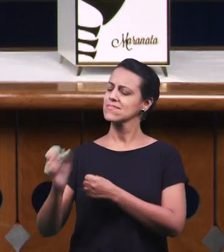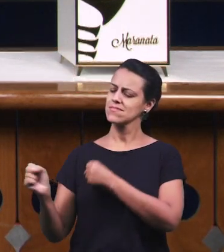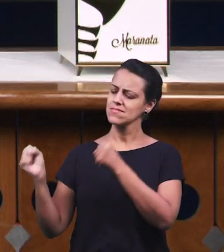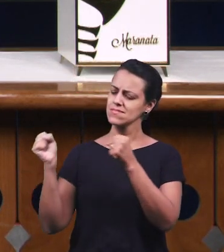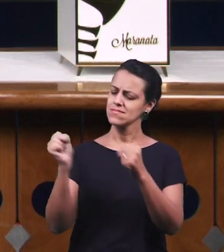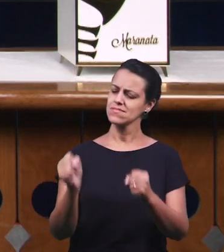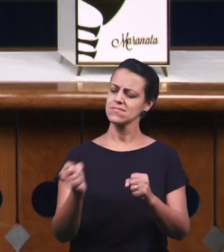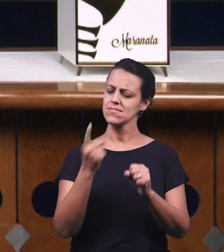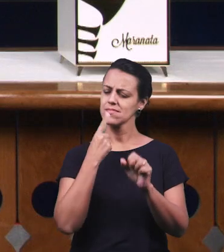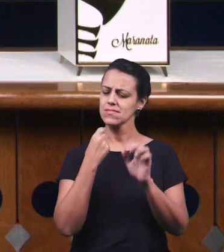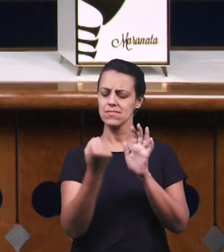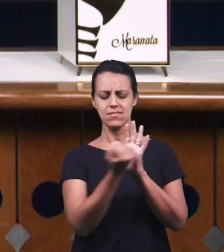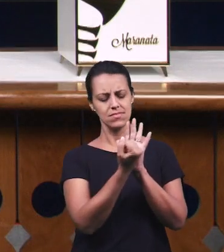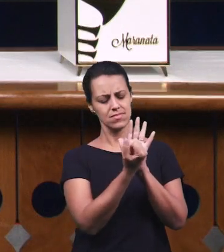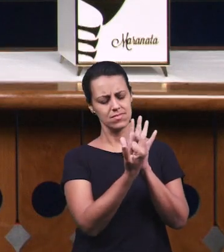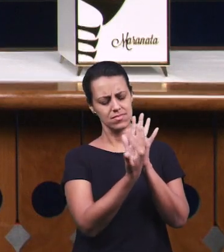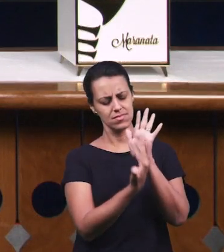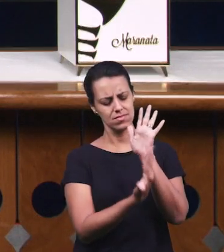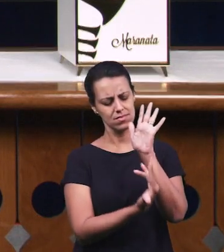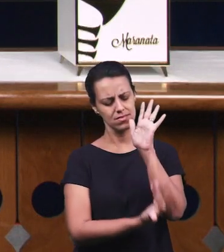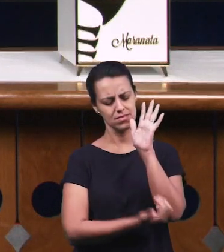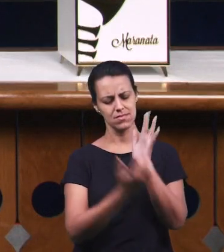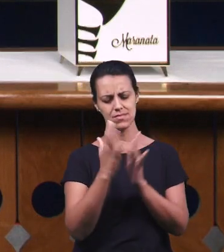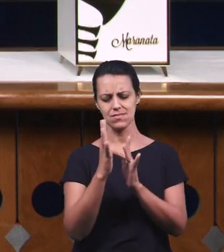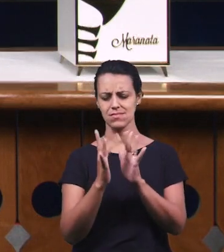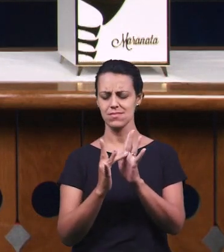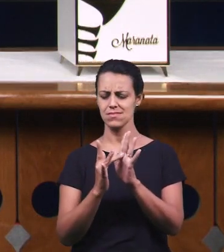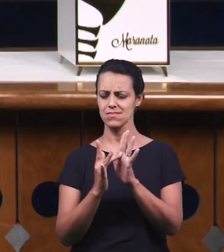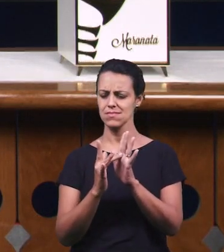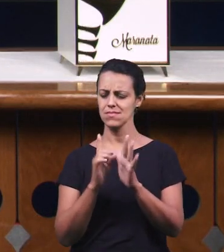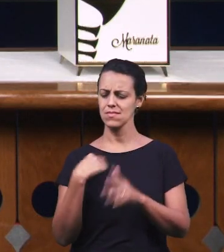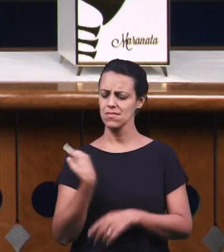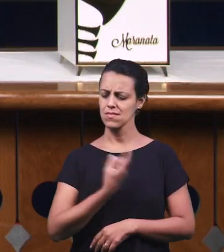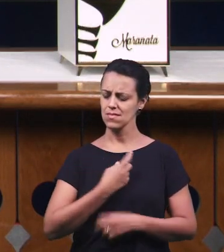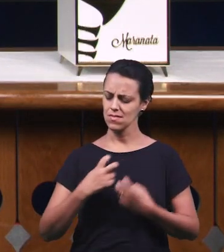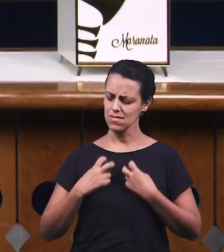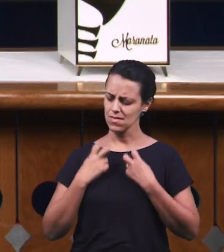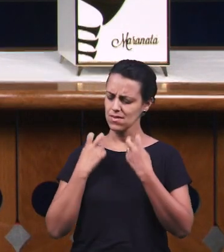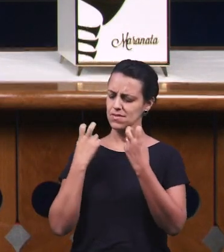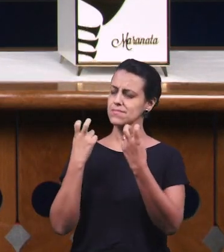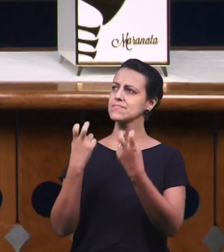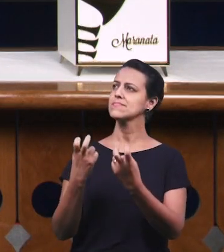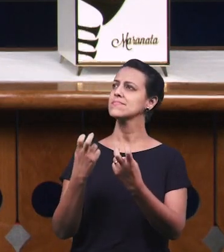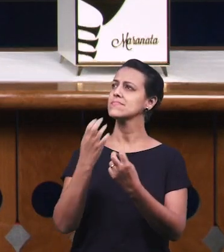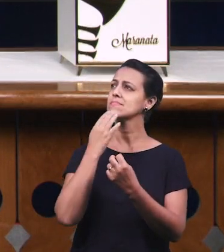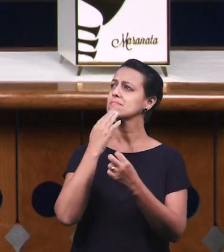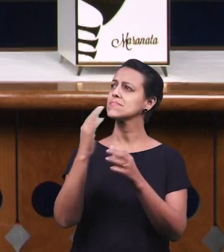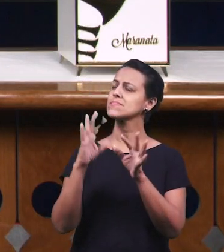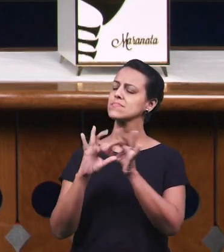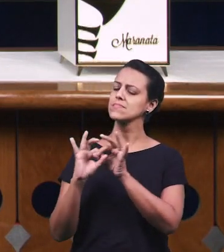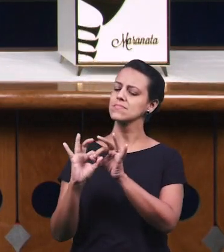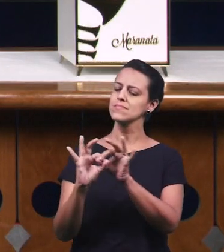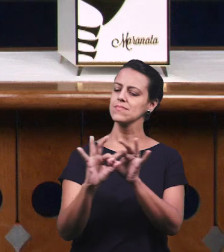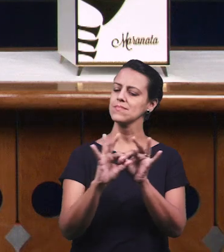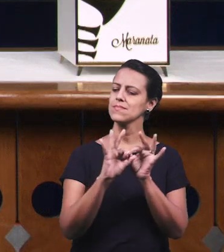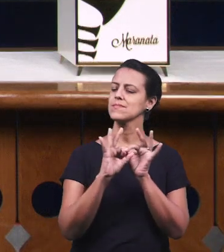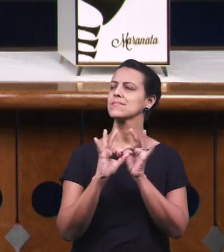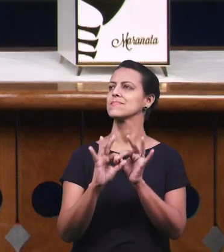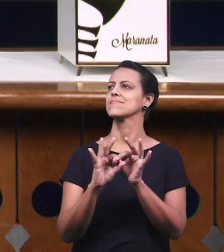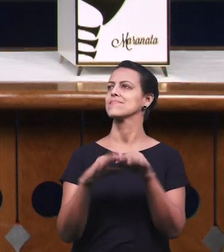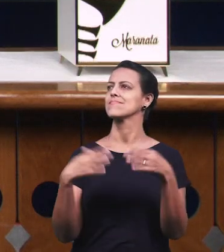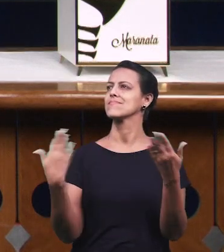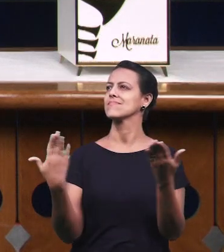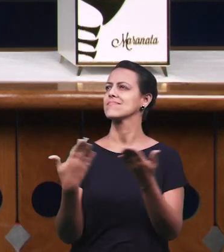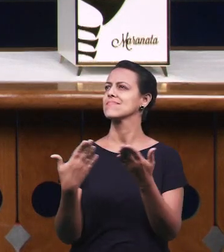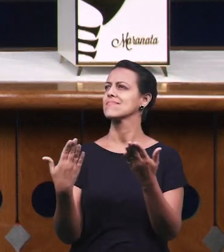pelo poder, pela vida que há no sangue de Jesus. Pedimos a comunhão contigo, que